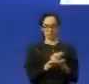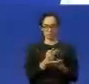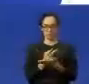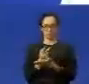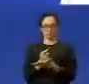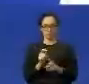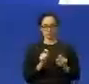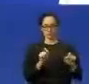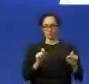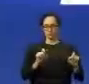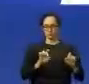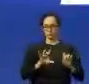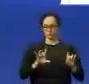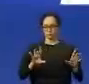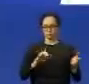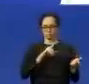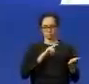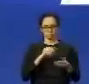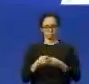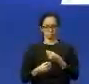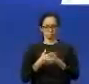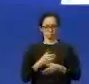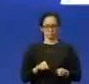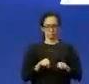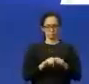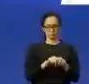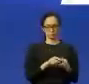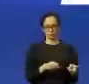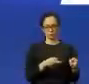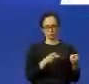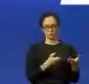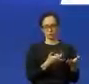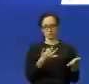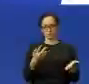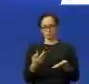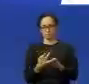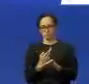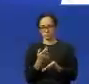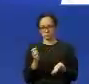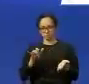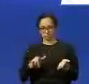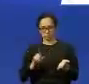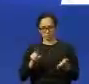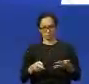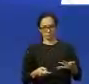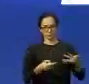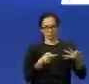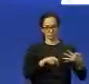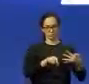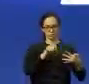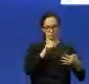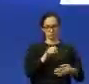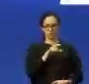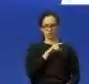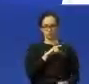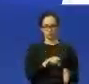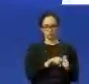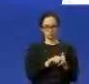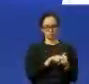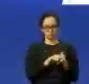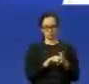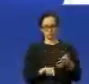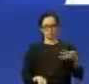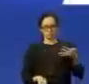delas, usando a tabelinha aí, né? E você vai perceber que aquela que tem o menor erro possível é a 4. Então, ele deve escolher a pesquisa